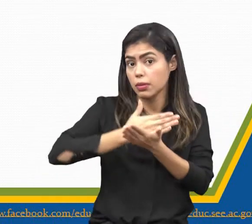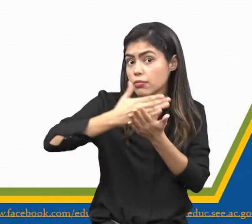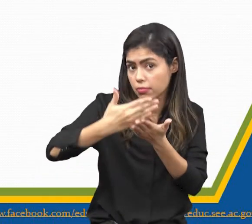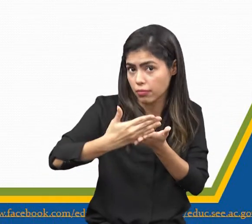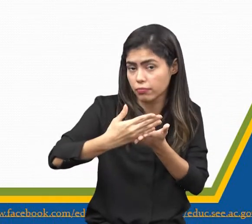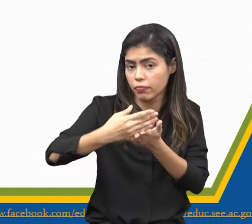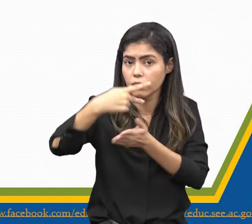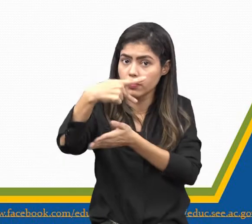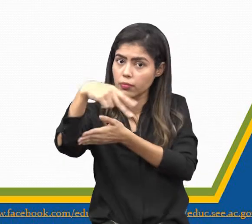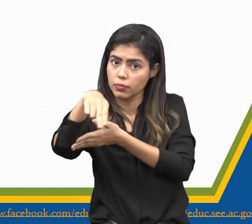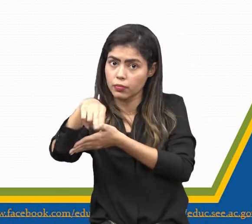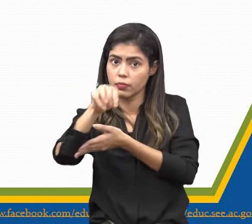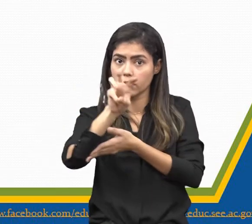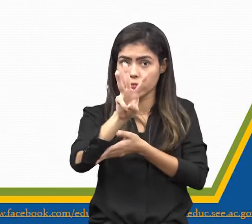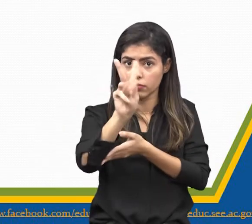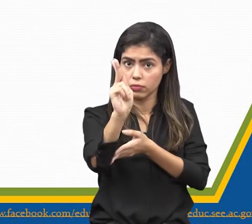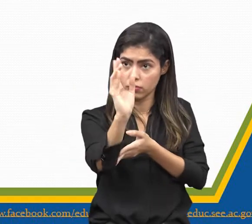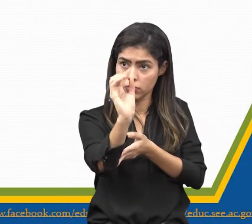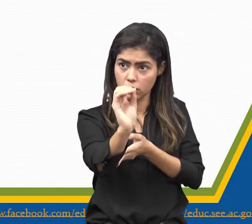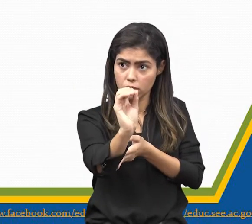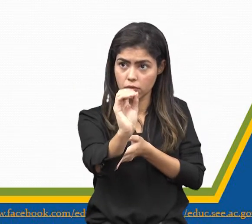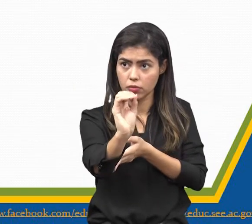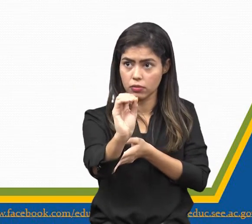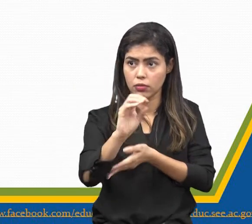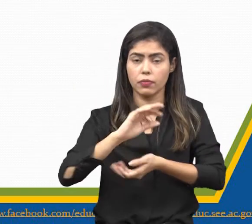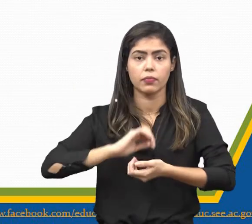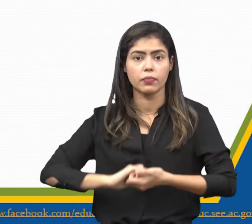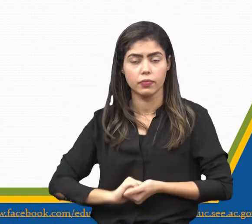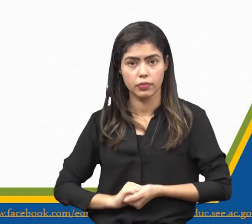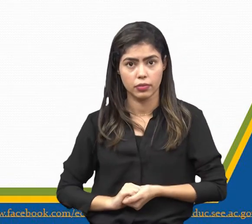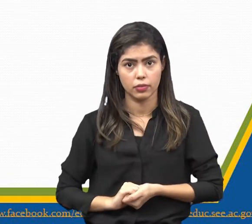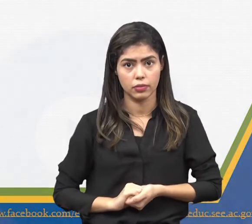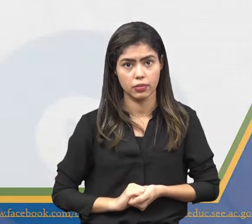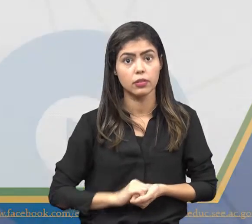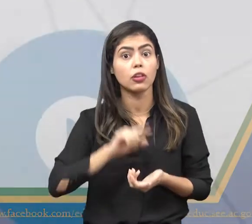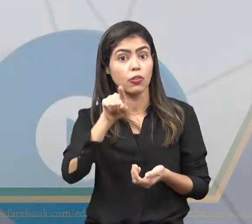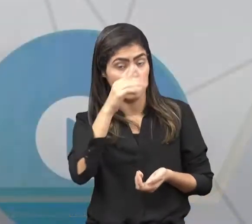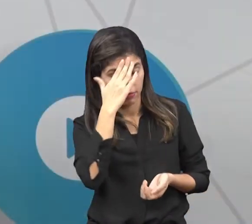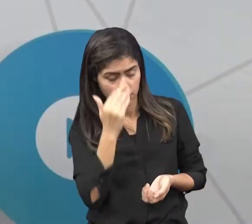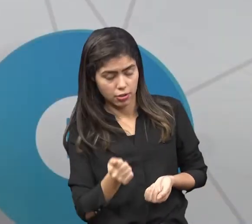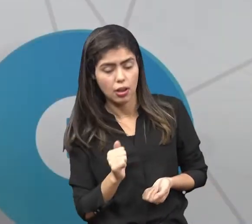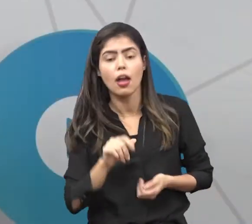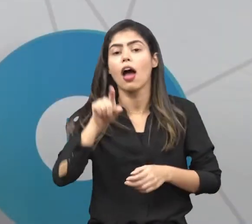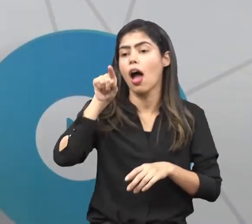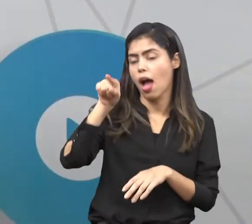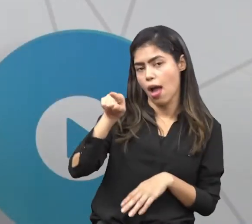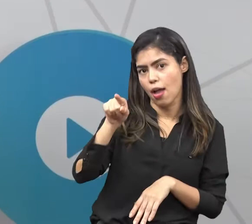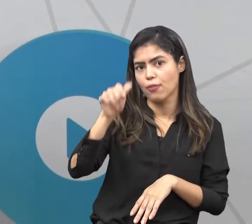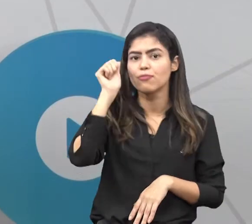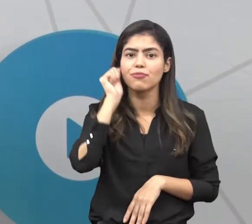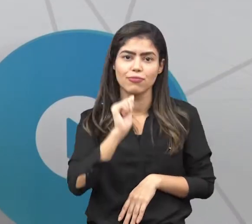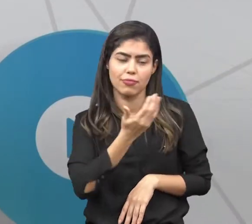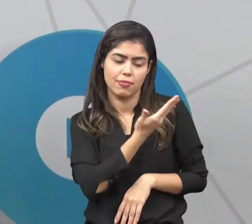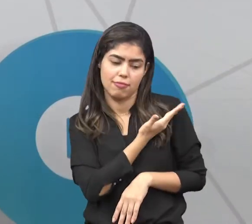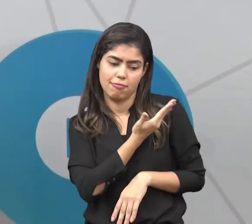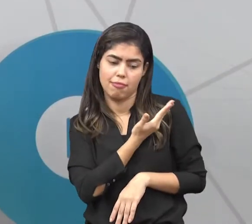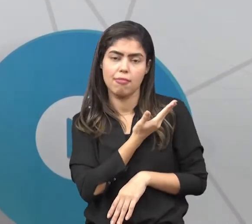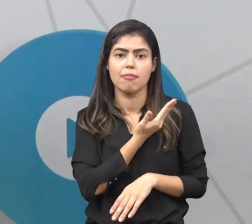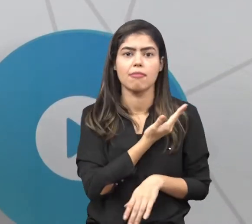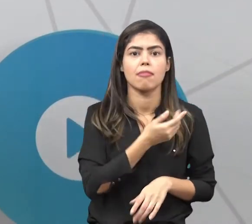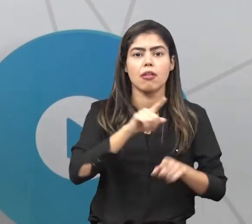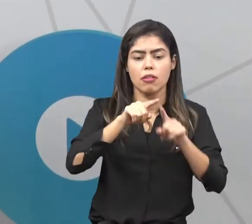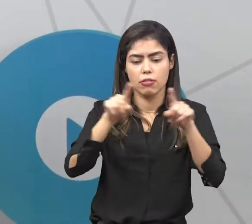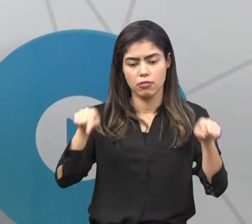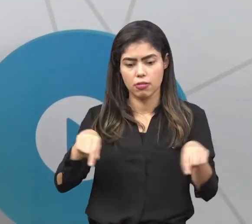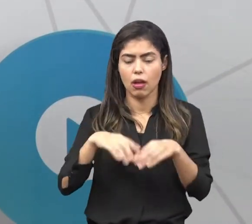com o pronome relativo, who. Who is eating hot dog? Agora você já sabe que a garota que é minha companheira de quarto é aquela que